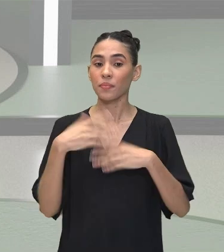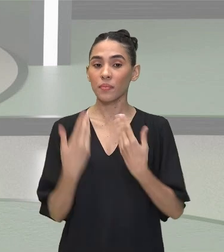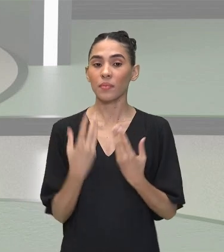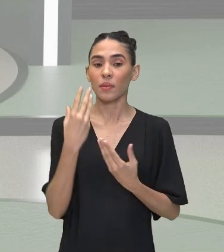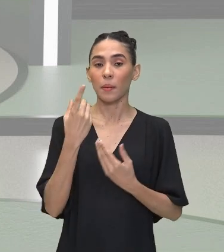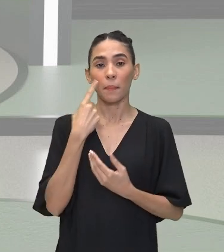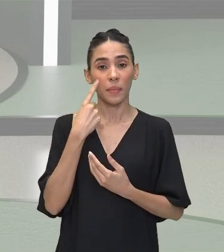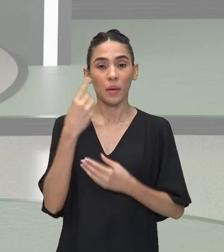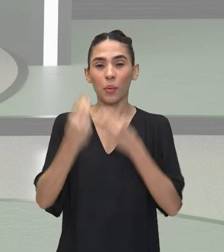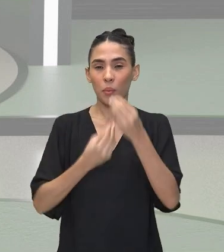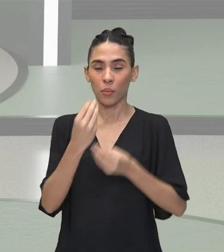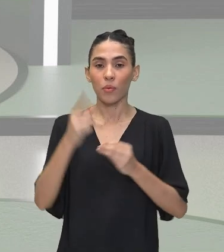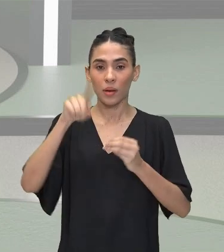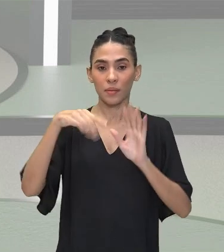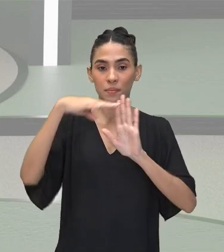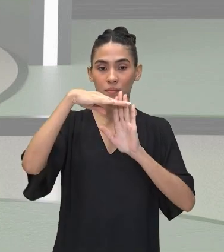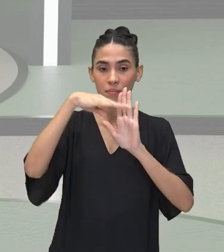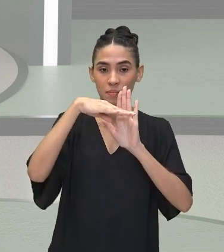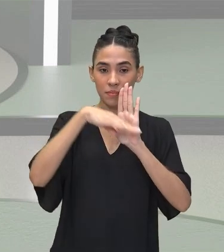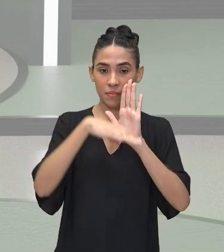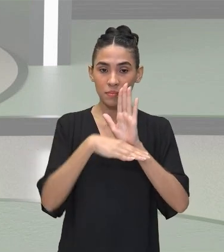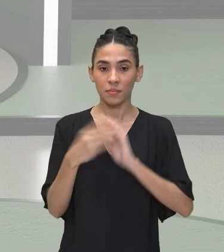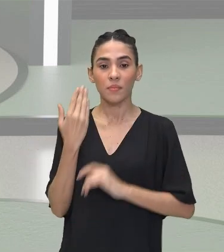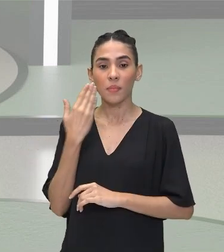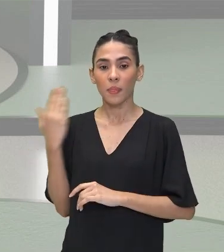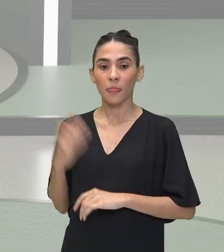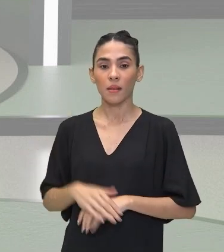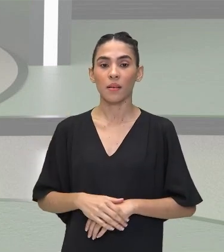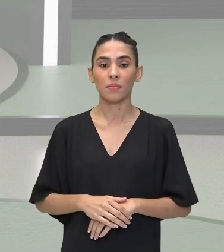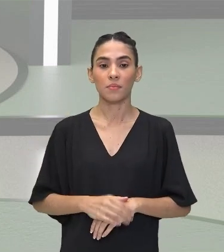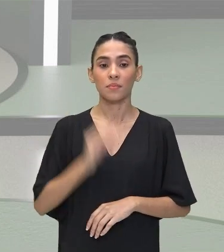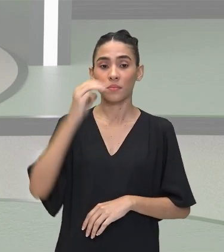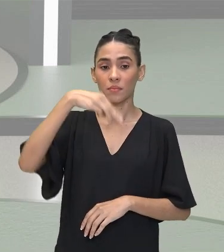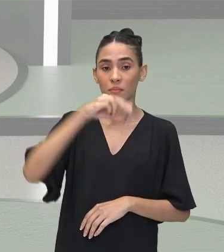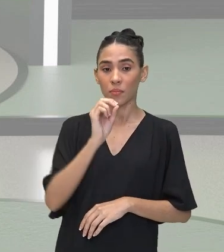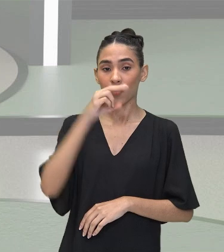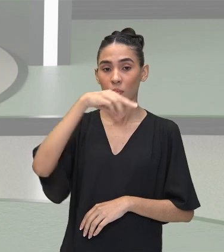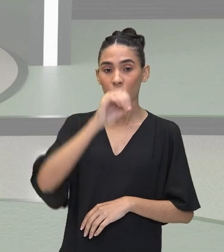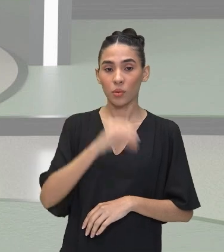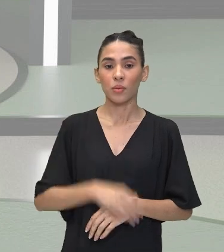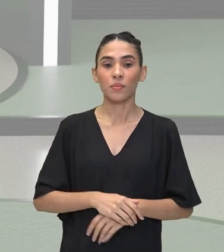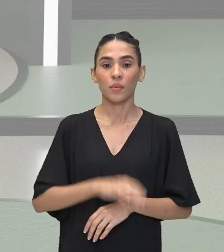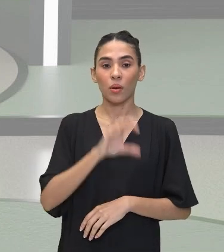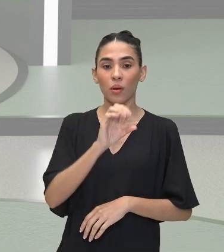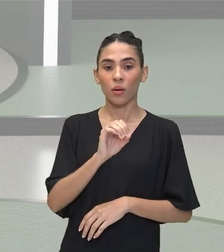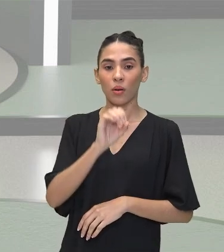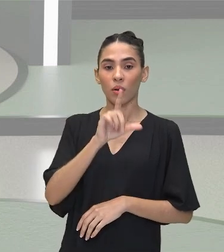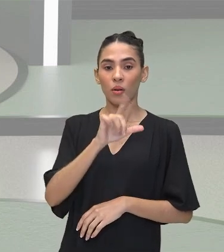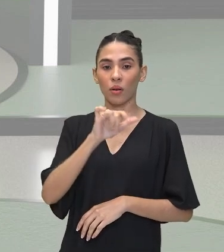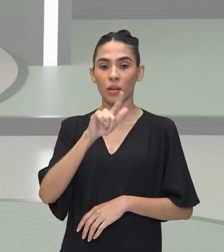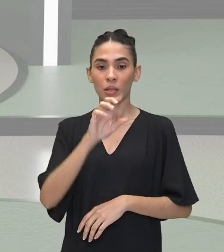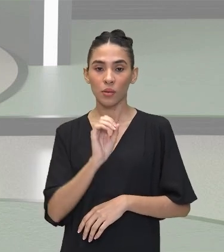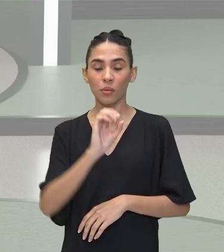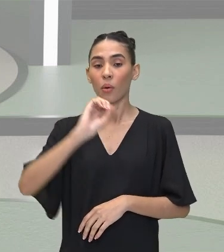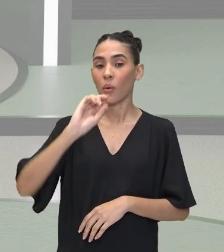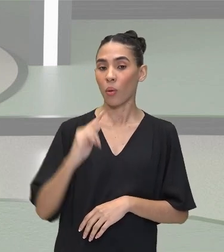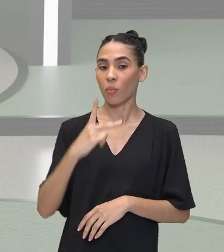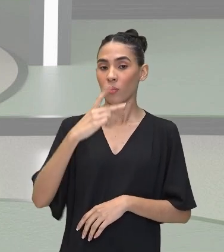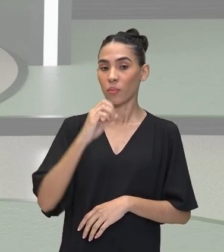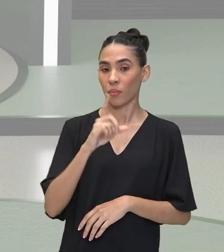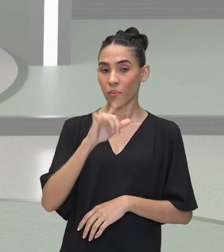são classificados ainda para a gente entender. Monossacarídeos, oligosacarídeos ou polissacarídeos, sendo